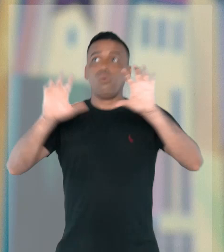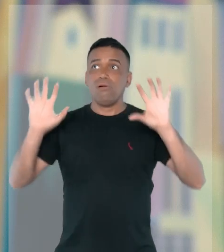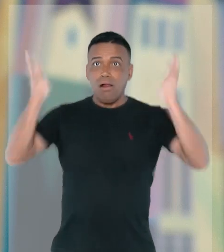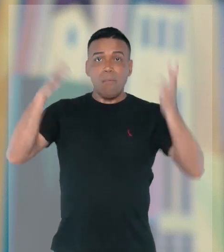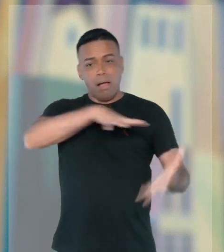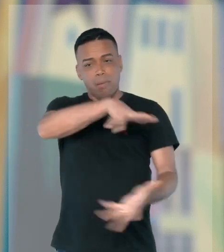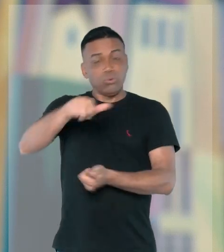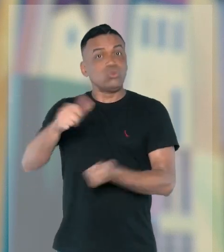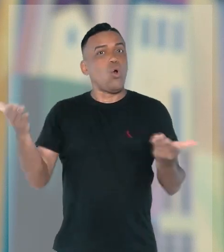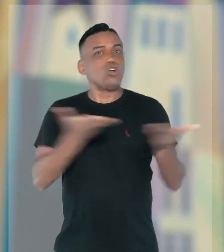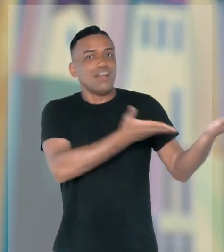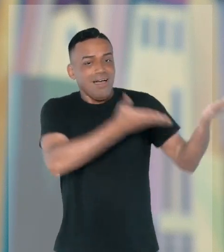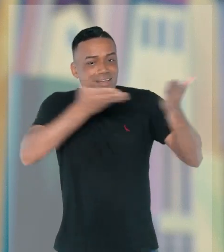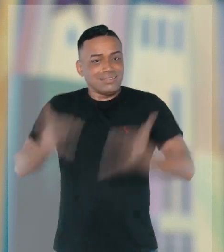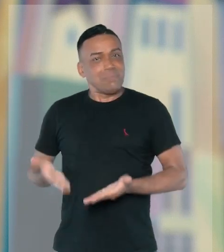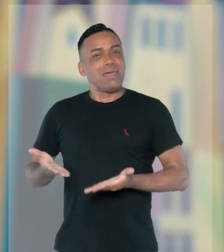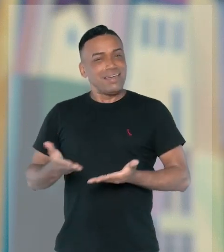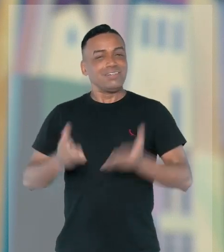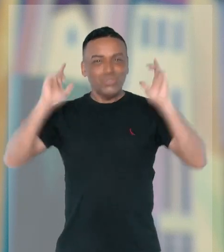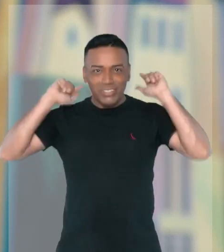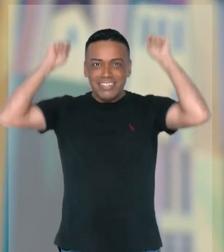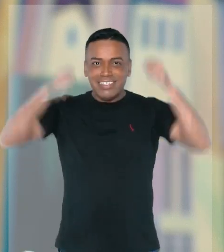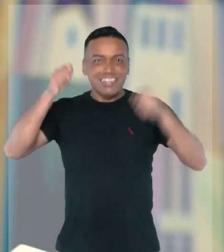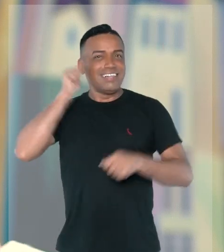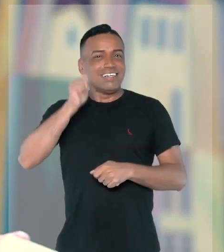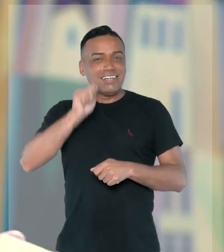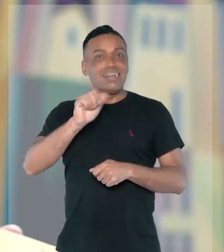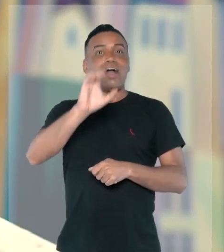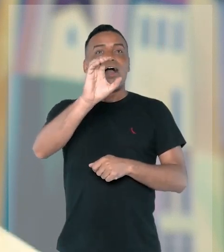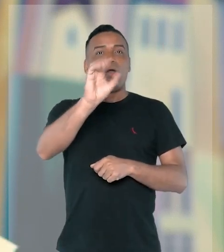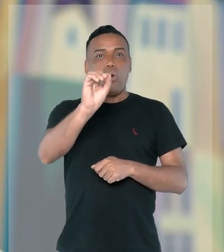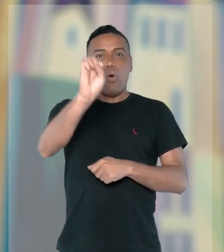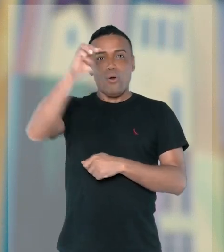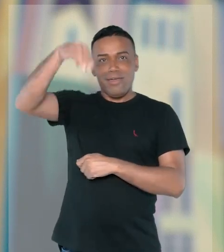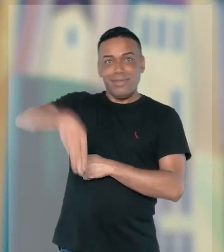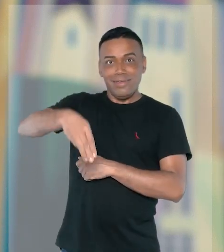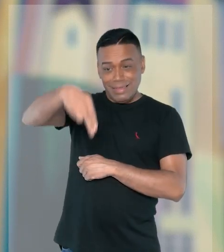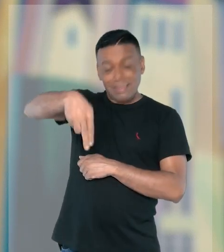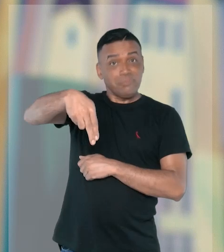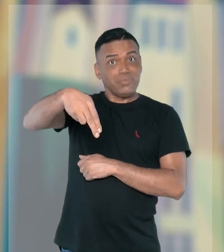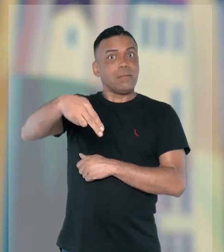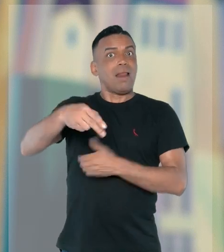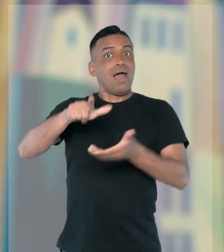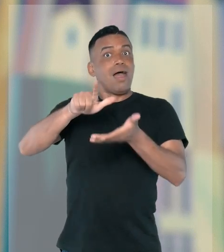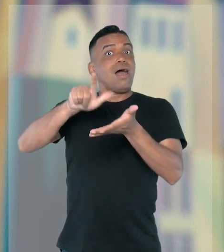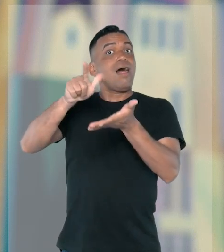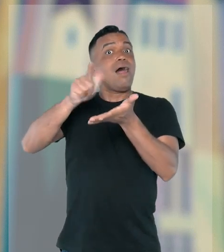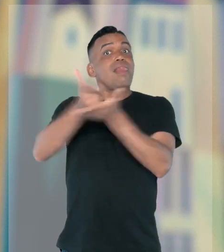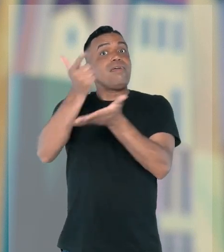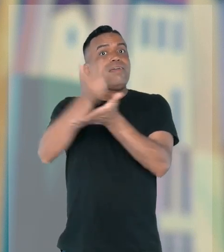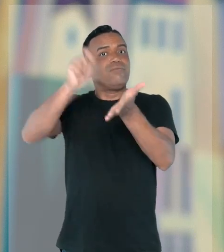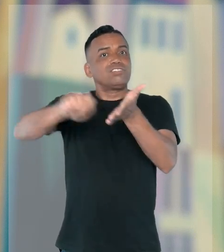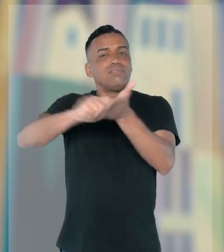nós estamos recebendo a Monja Cohen para lançar o livro que escreveu junto